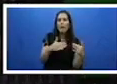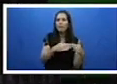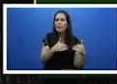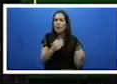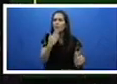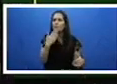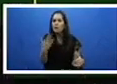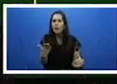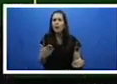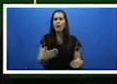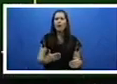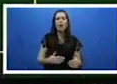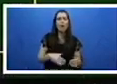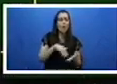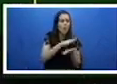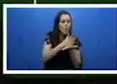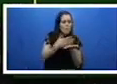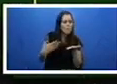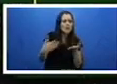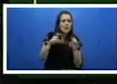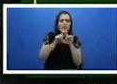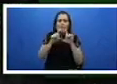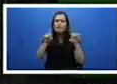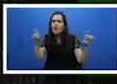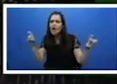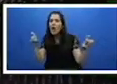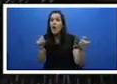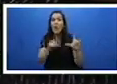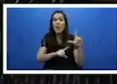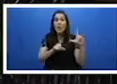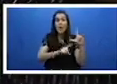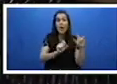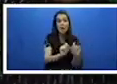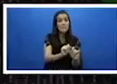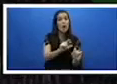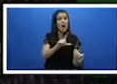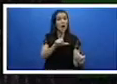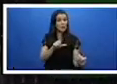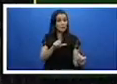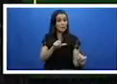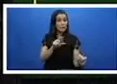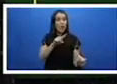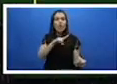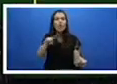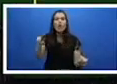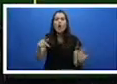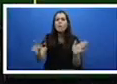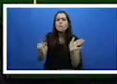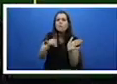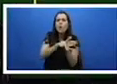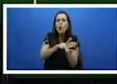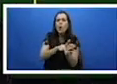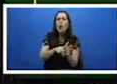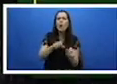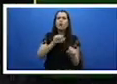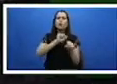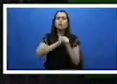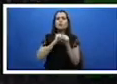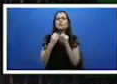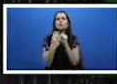de frase, letra maiúscula, ok? Se for nome próprio, substantivo